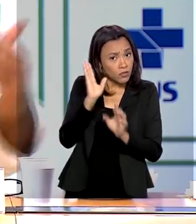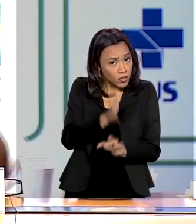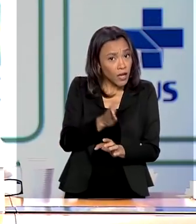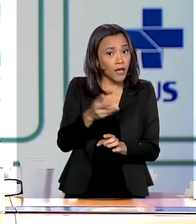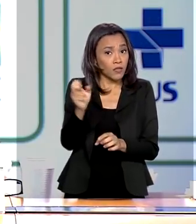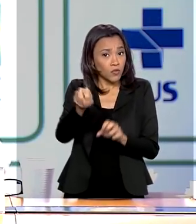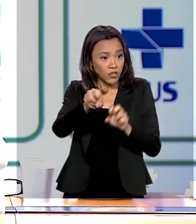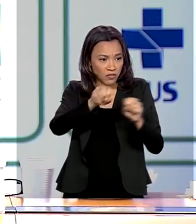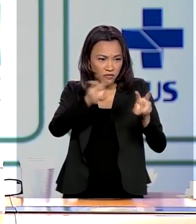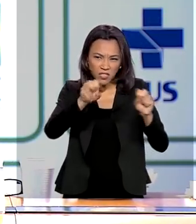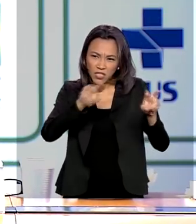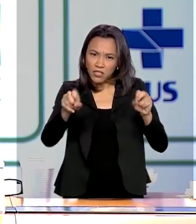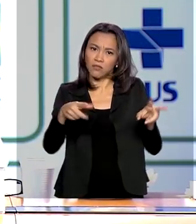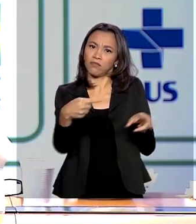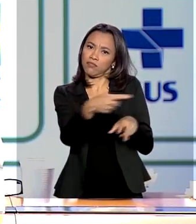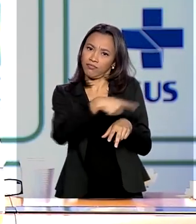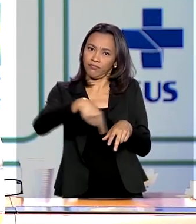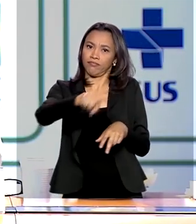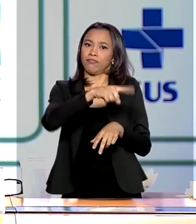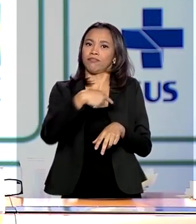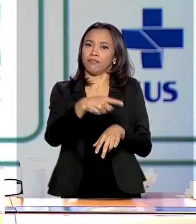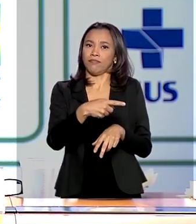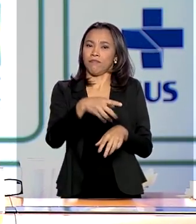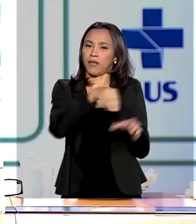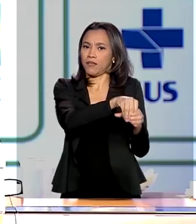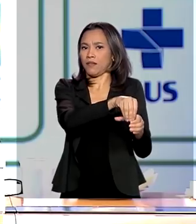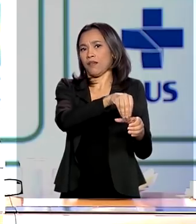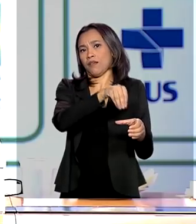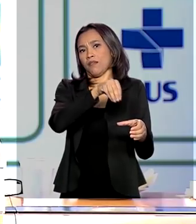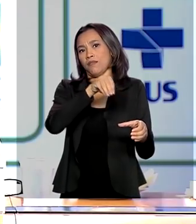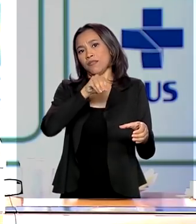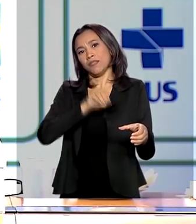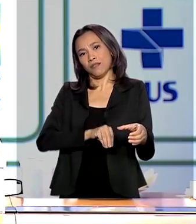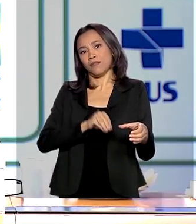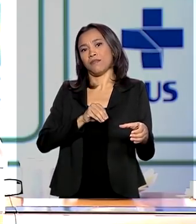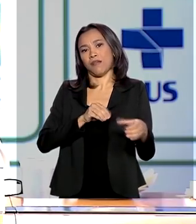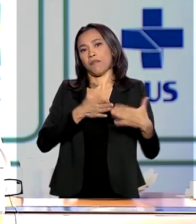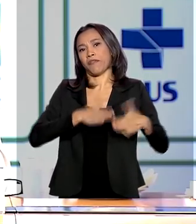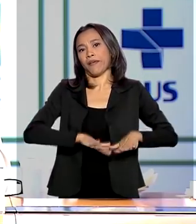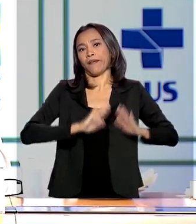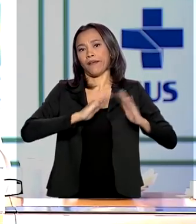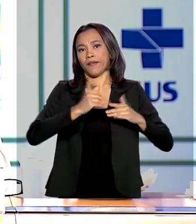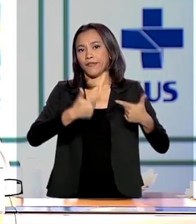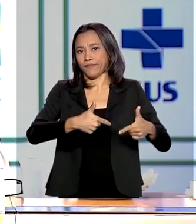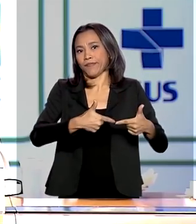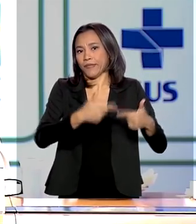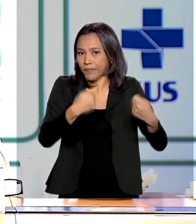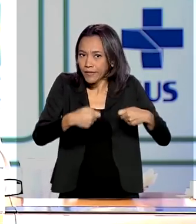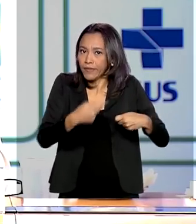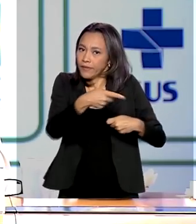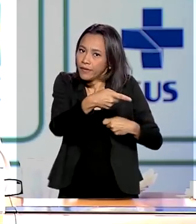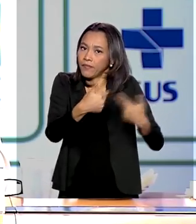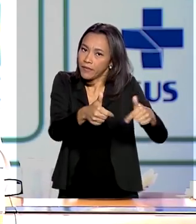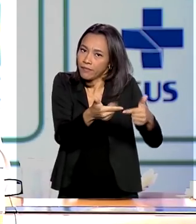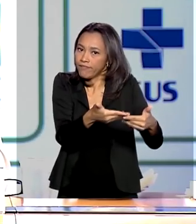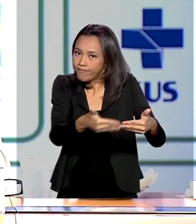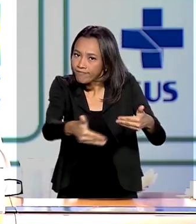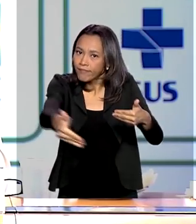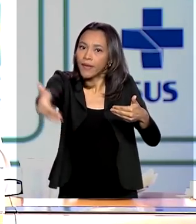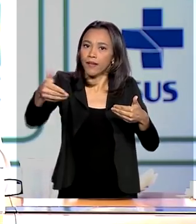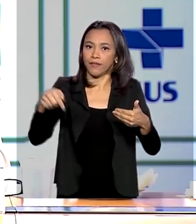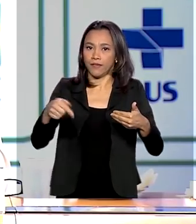vírus não sejam o motivo da sua retirada do fronte de trabalho que nós teremos nesse